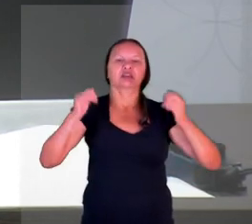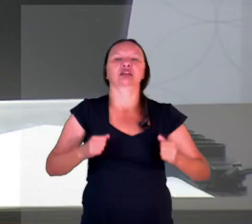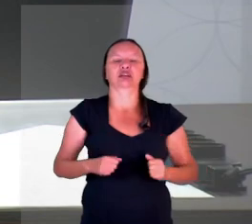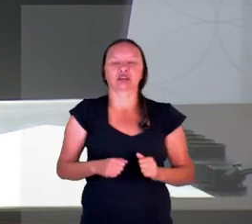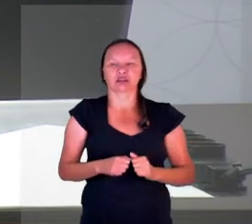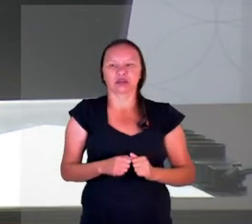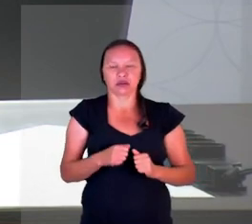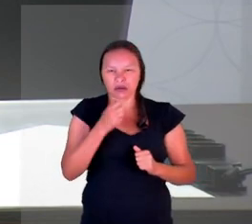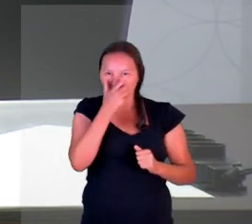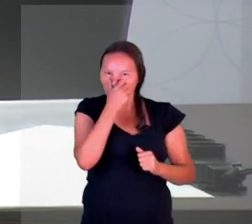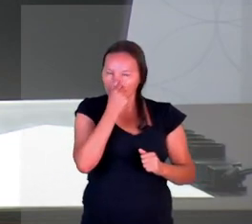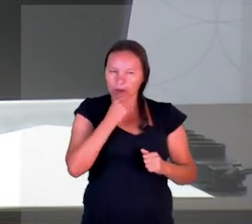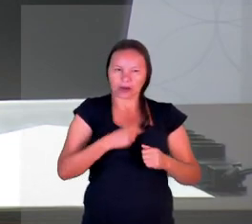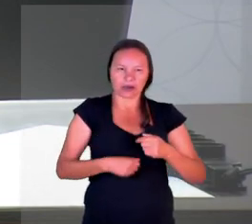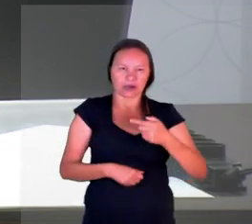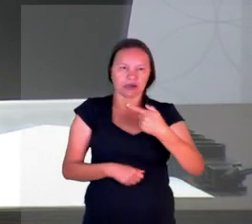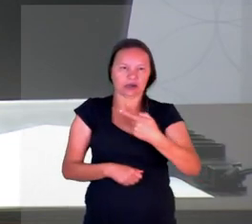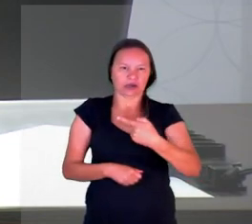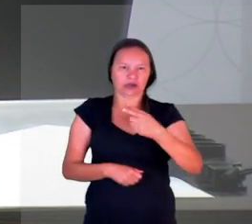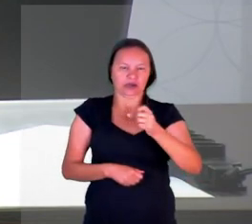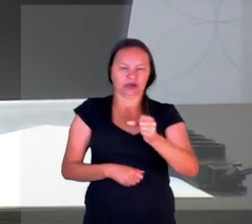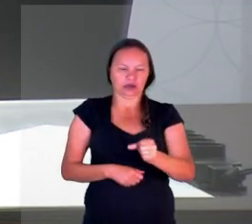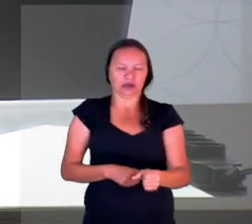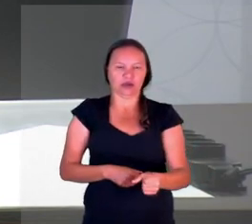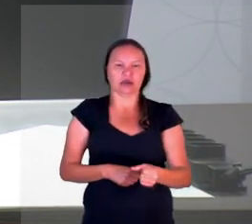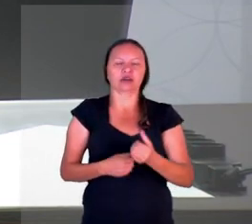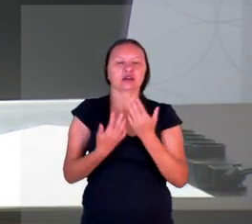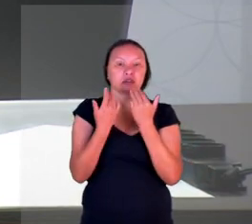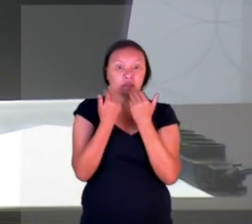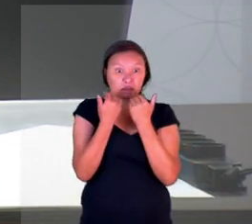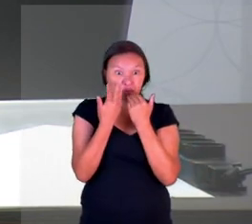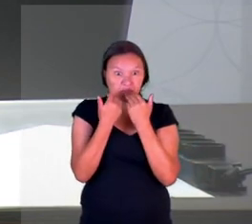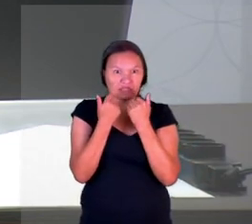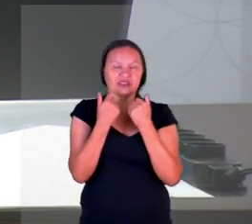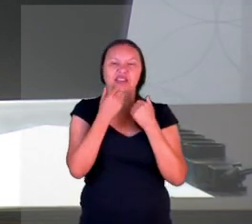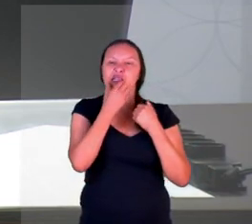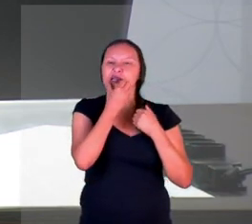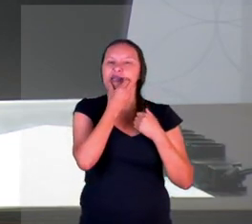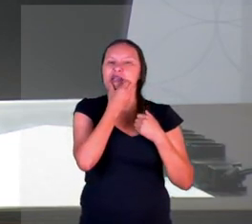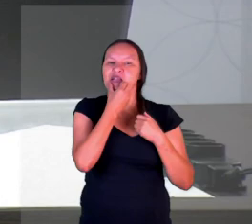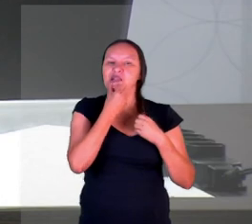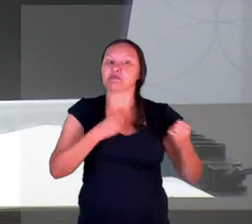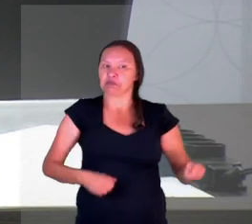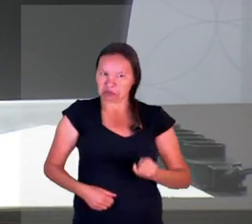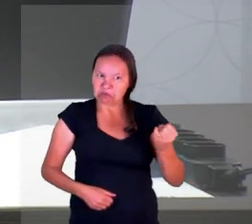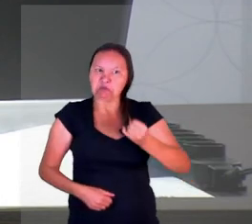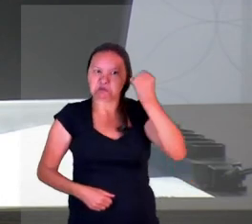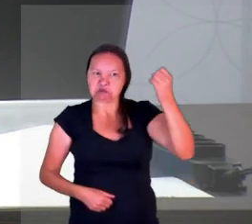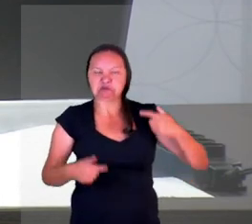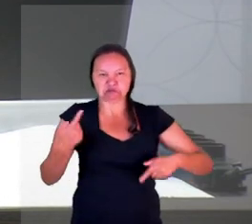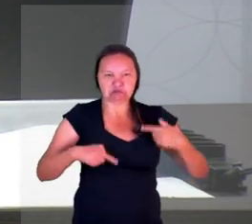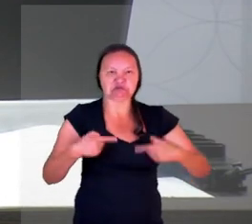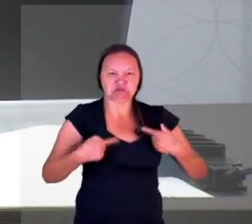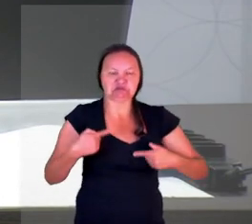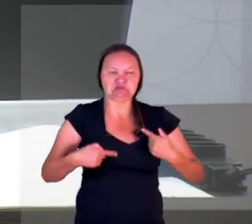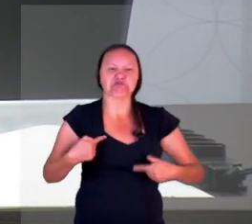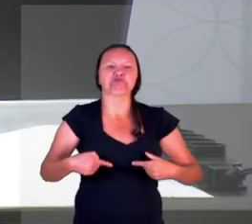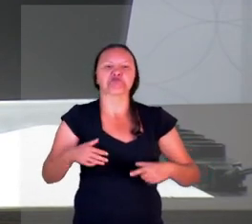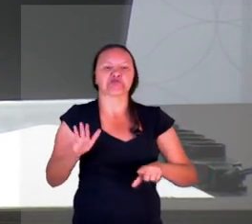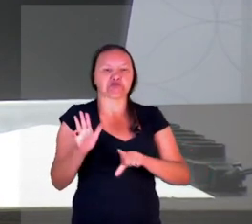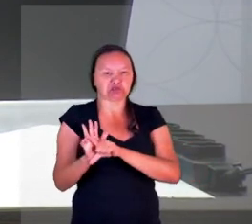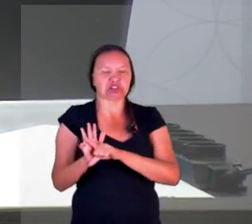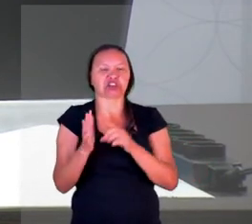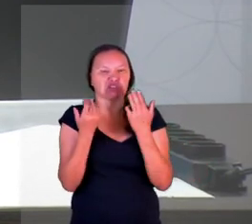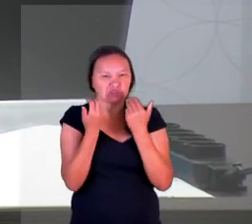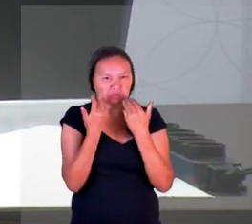no dia de 16 agora no dia mundial de alimentação nada mais oportuno de debatermos o direito à alimentação